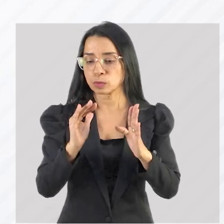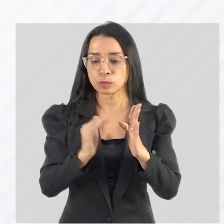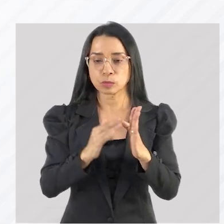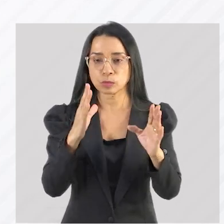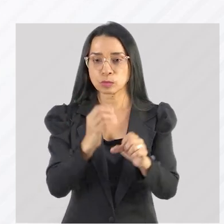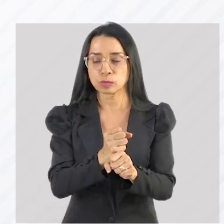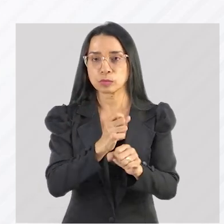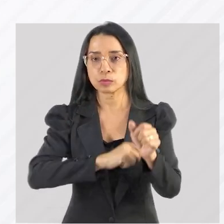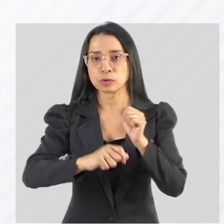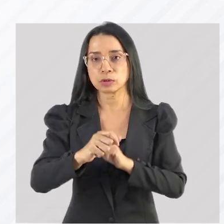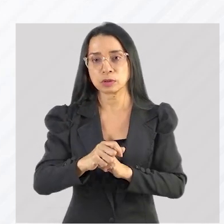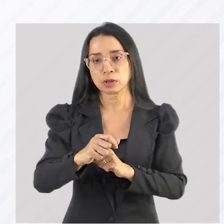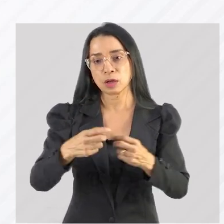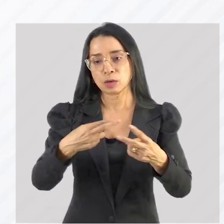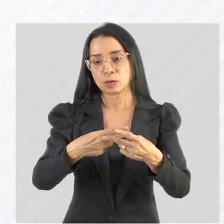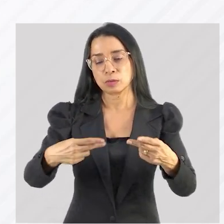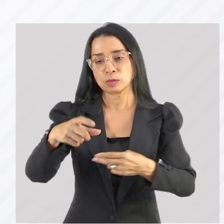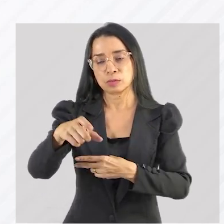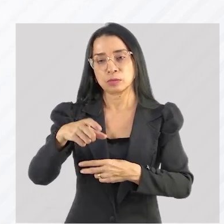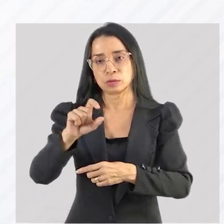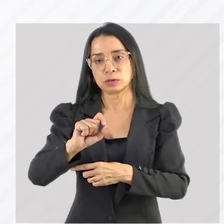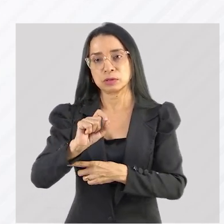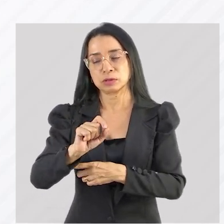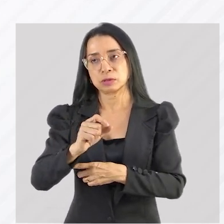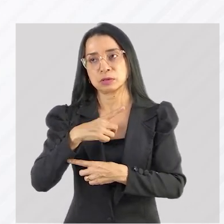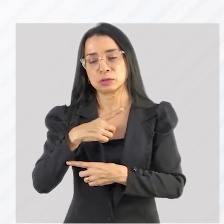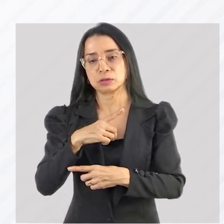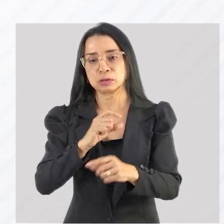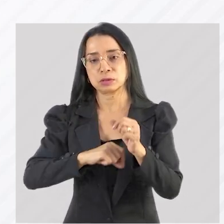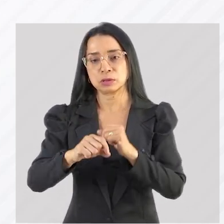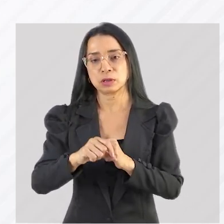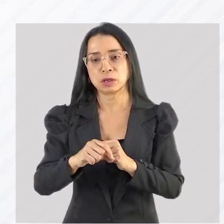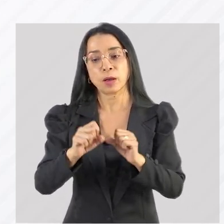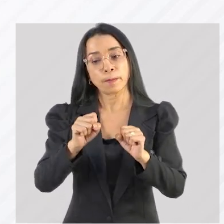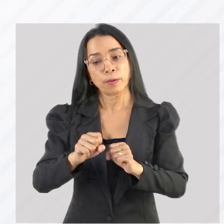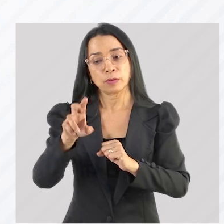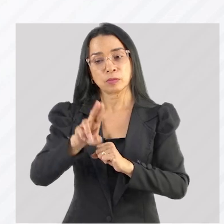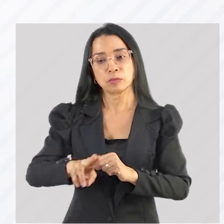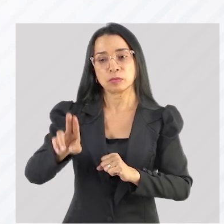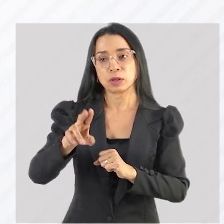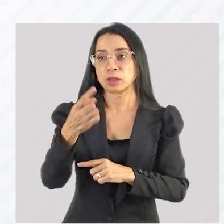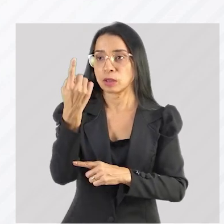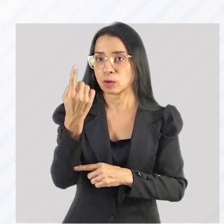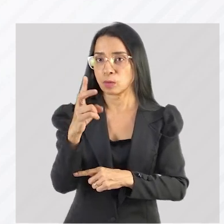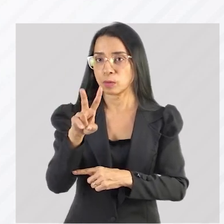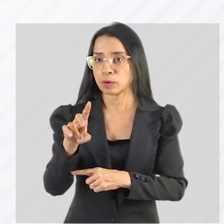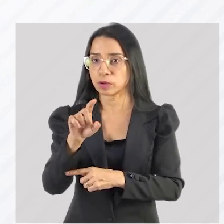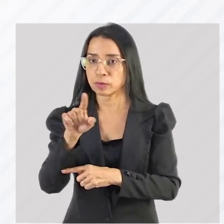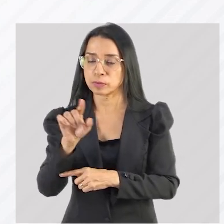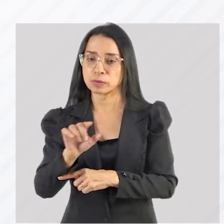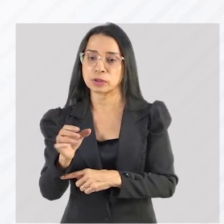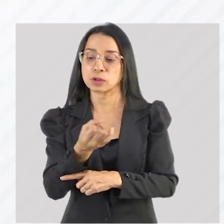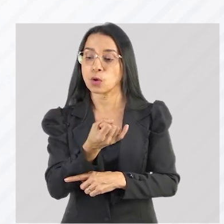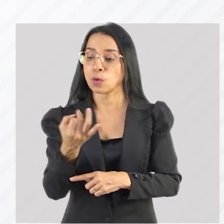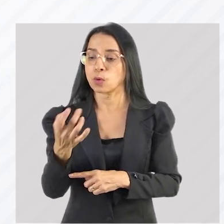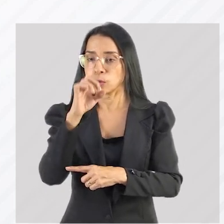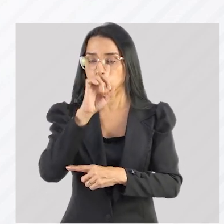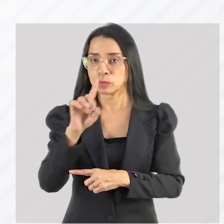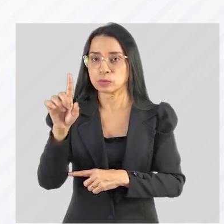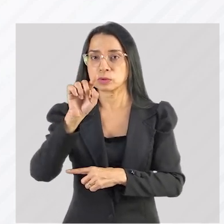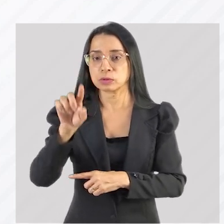produto X de que ele dispõe deverá ser aplicada de uma única vez. Quantos